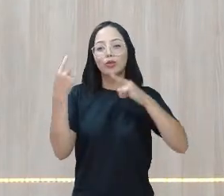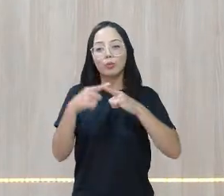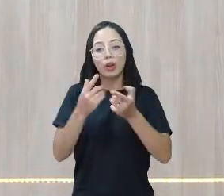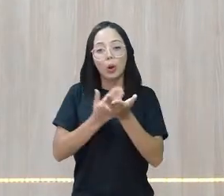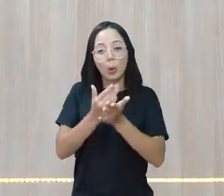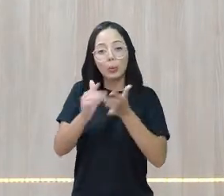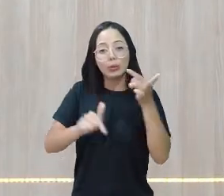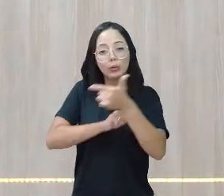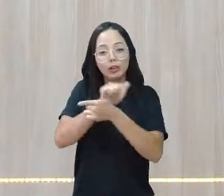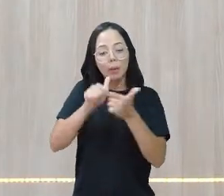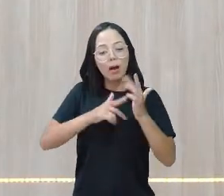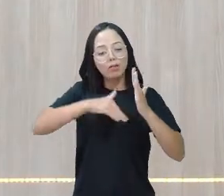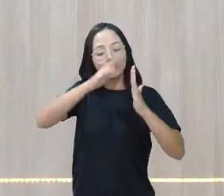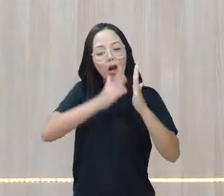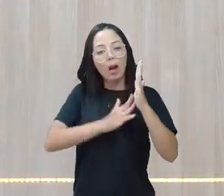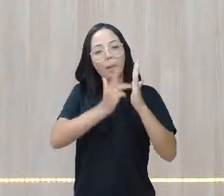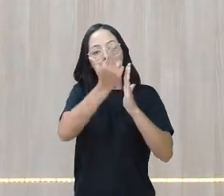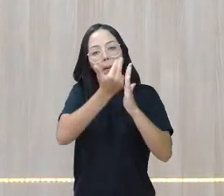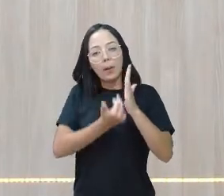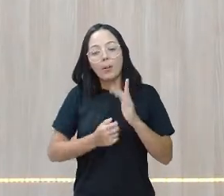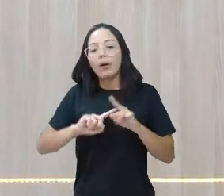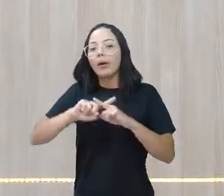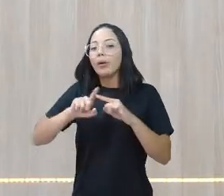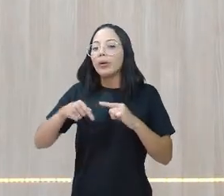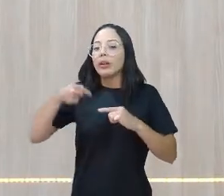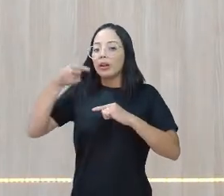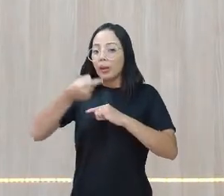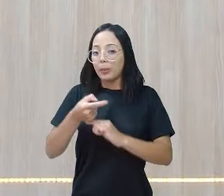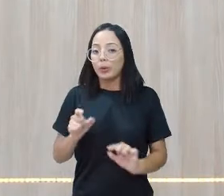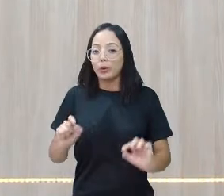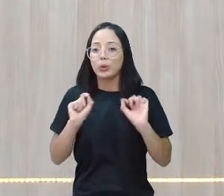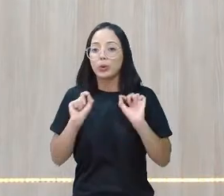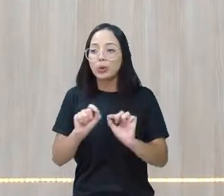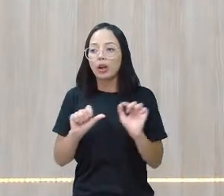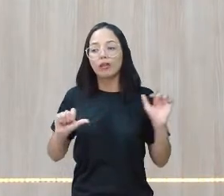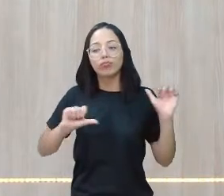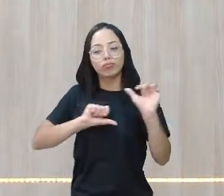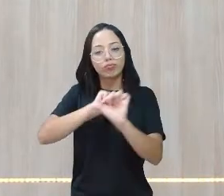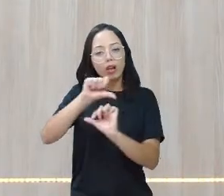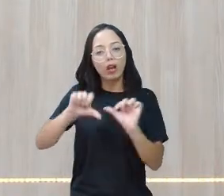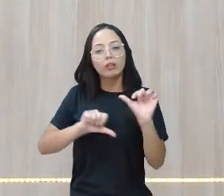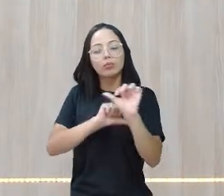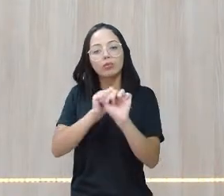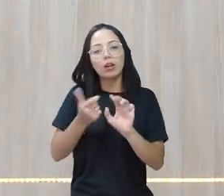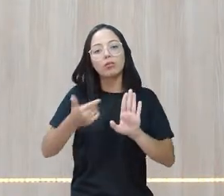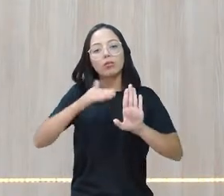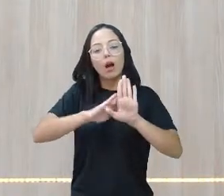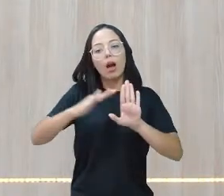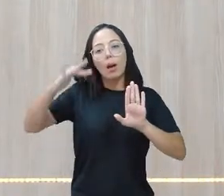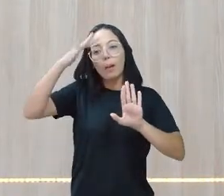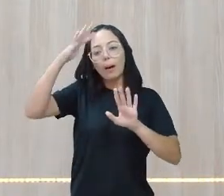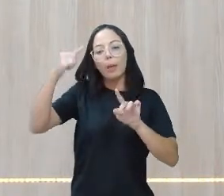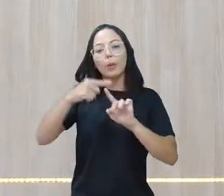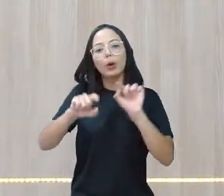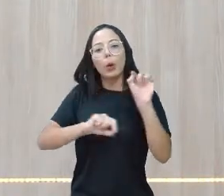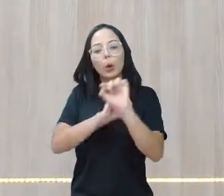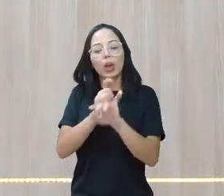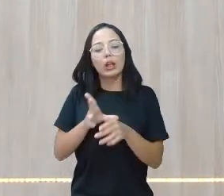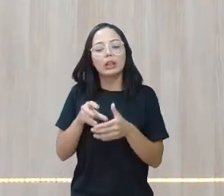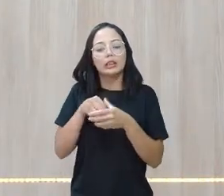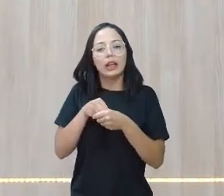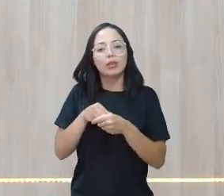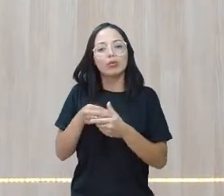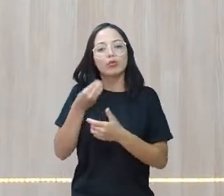seu trabalho figurativo e depois ele foi mudando para a abstração, porque ele foi sendo envolvido por